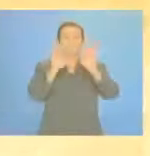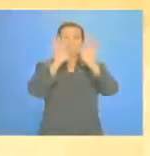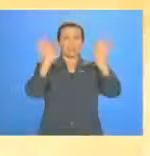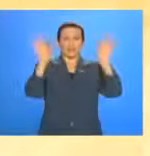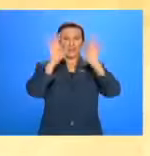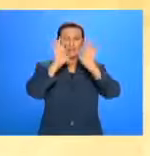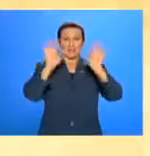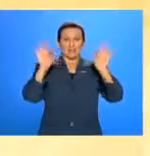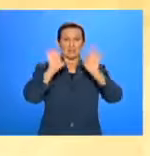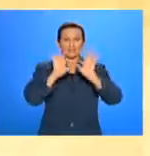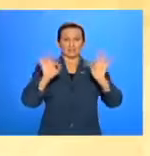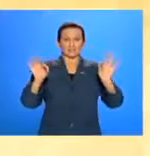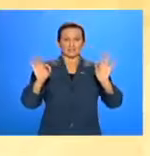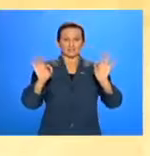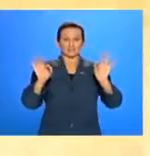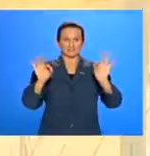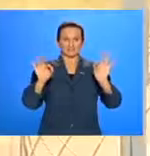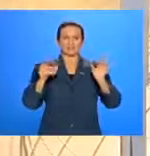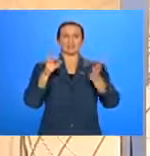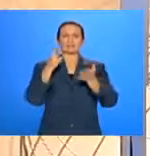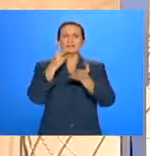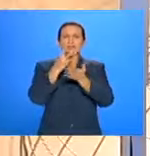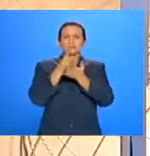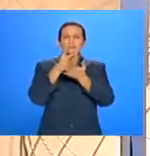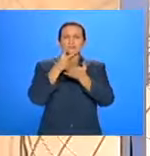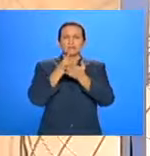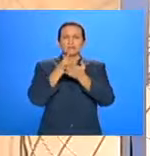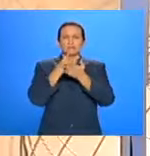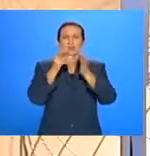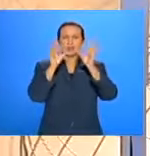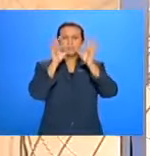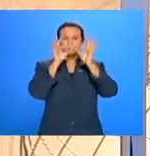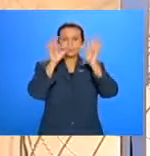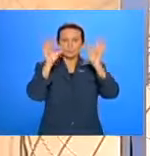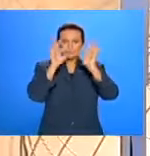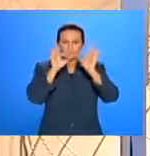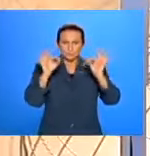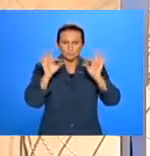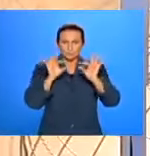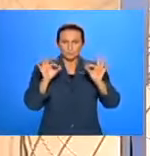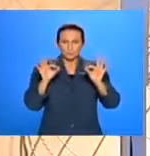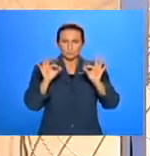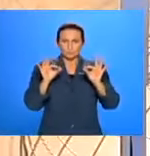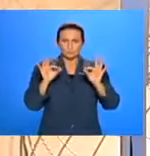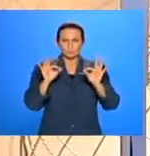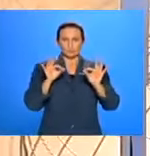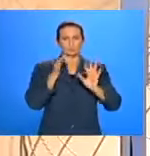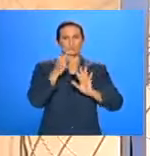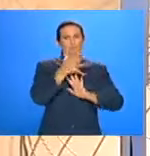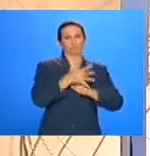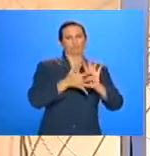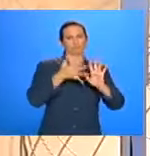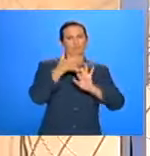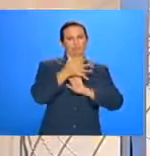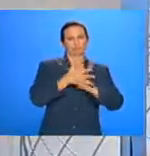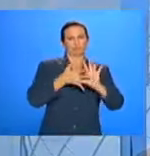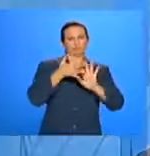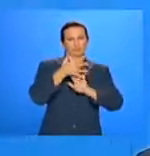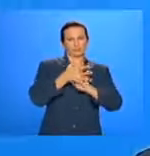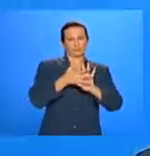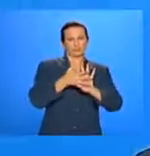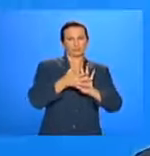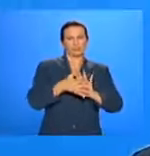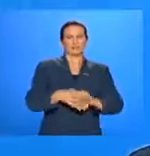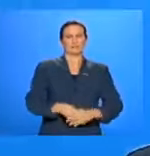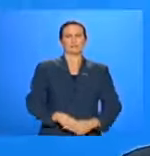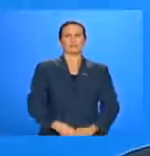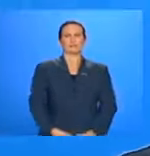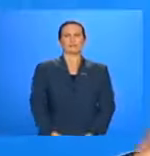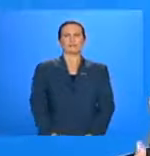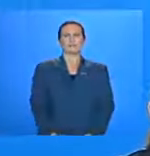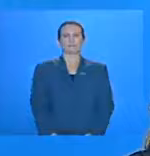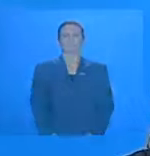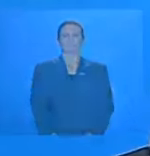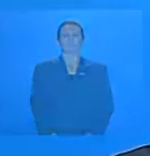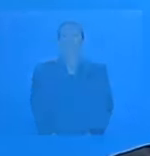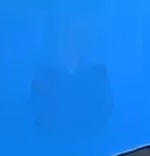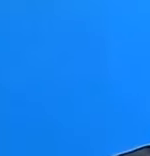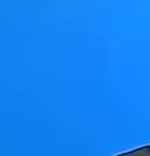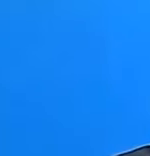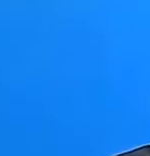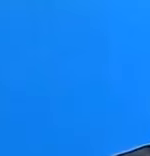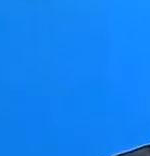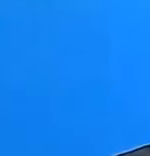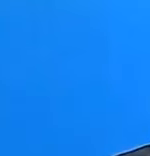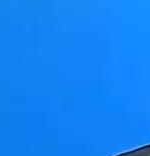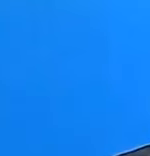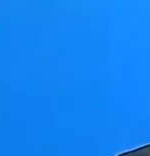frases obedecerão à estrutura da Libras e não à do português. Por exemplo, você